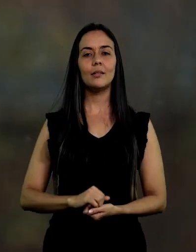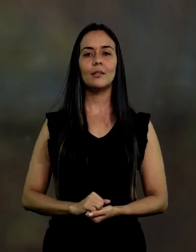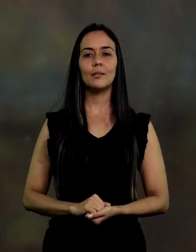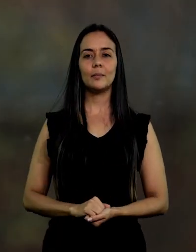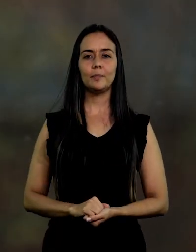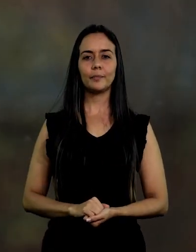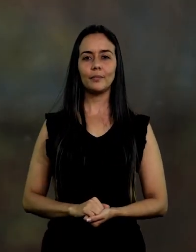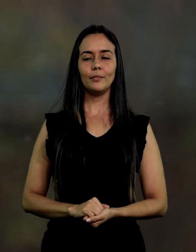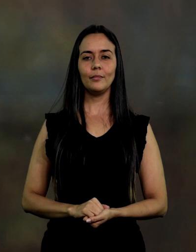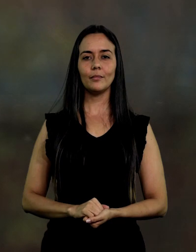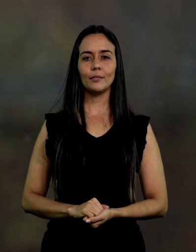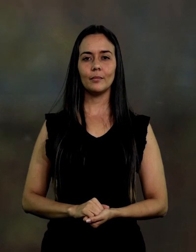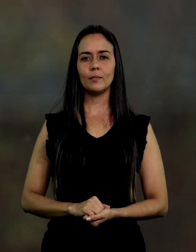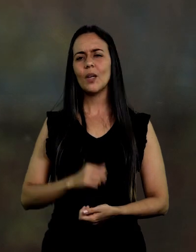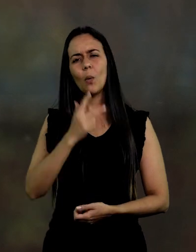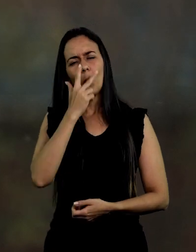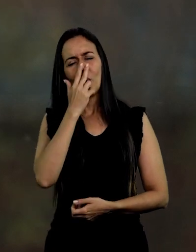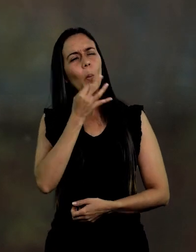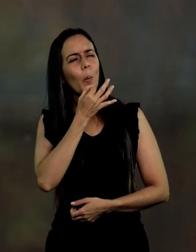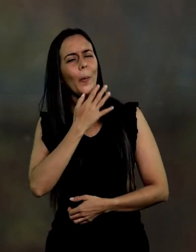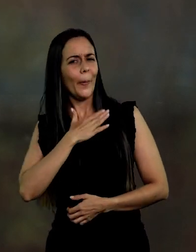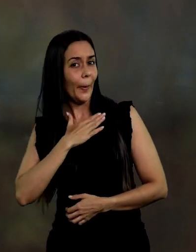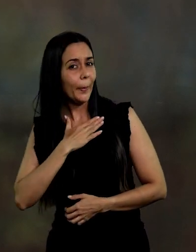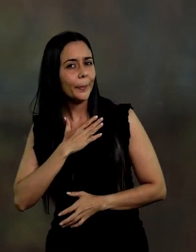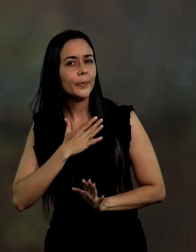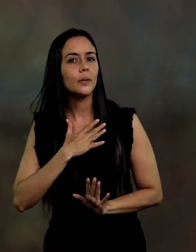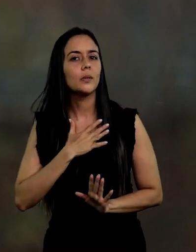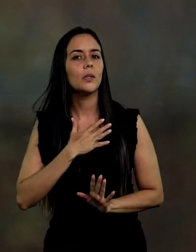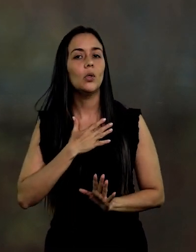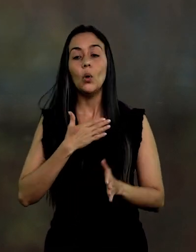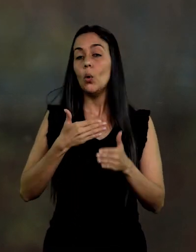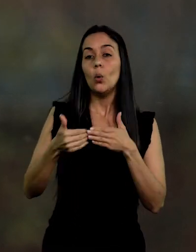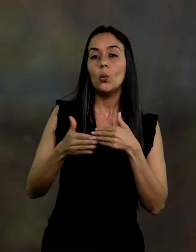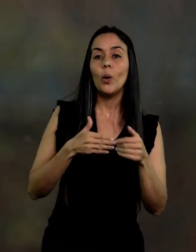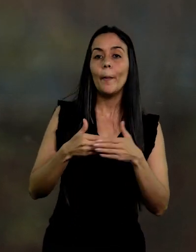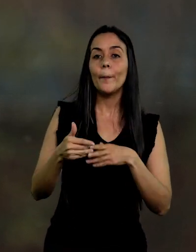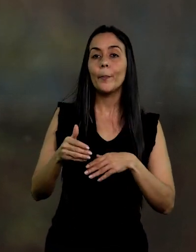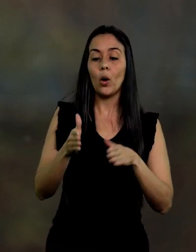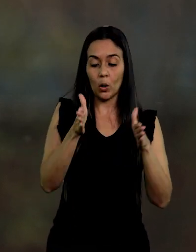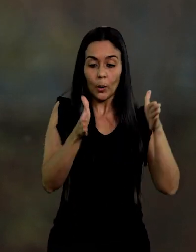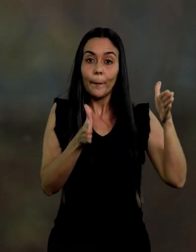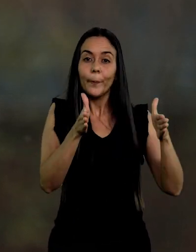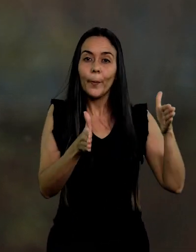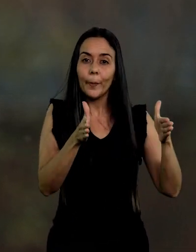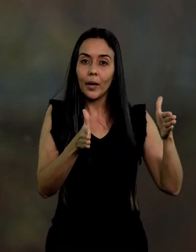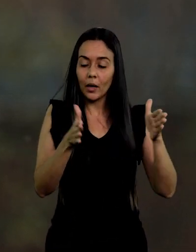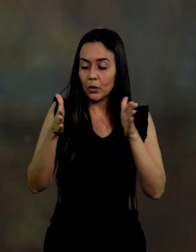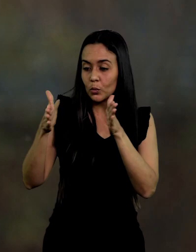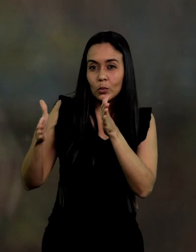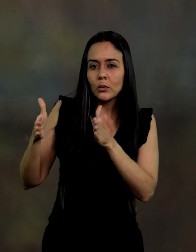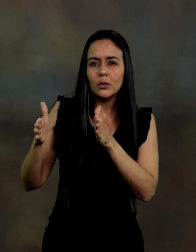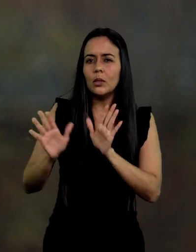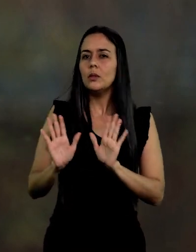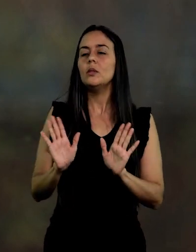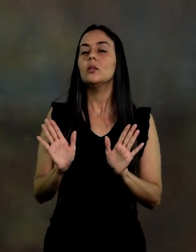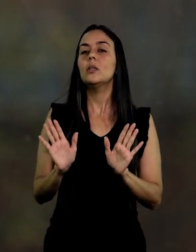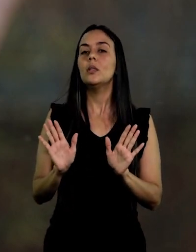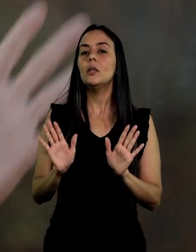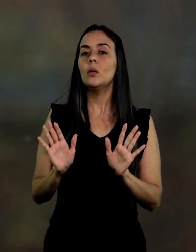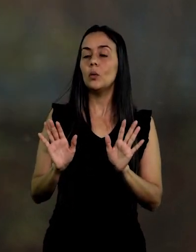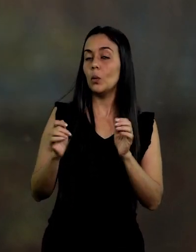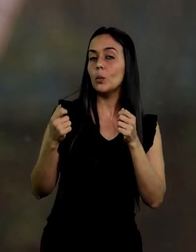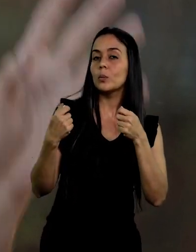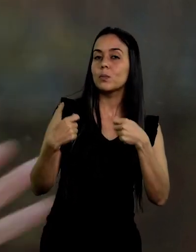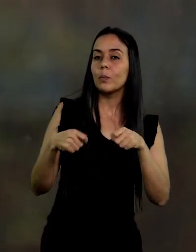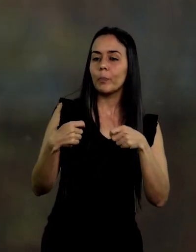acho que... independente da situação que a gente esteja, né, você lidar como se estivesse na antessala do